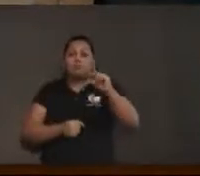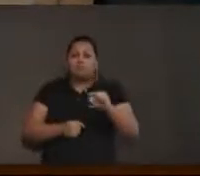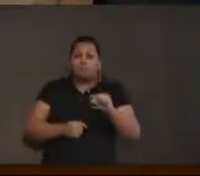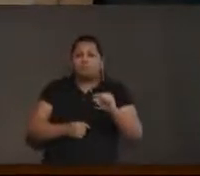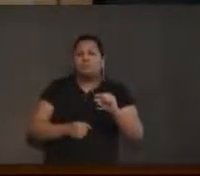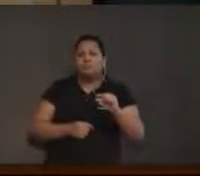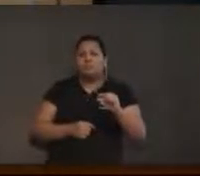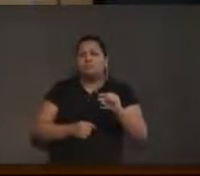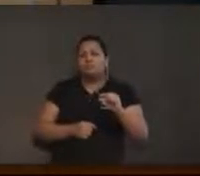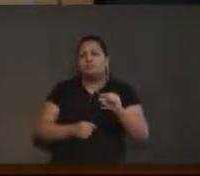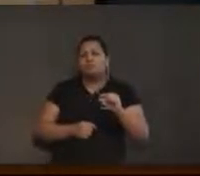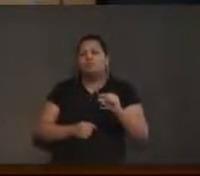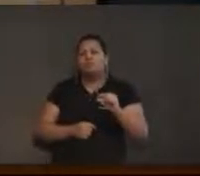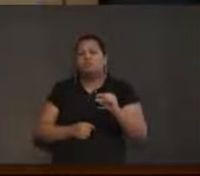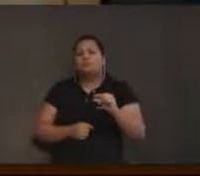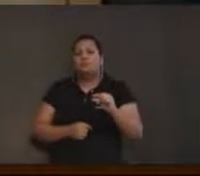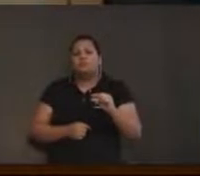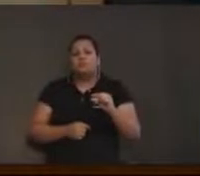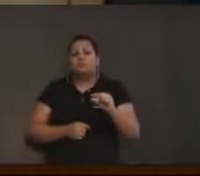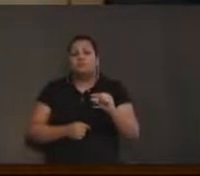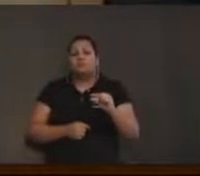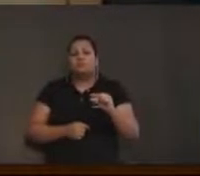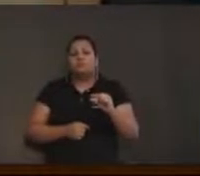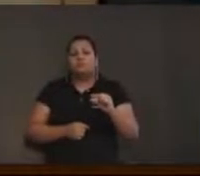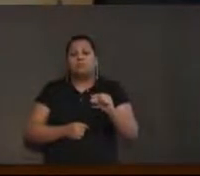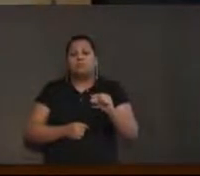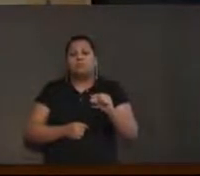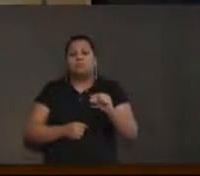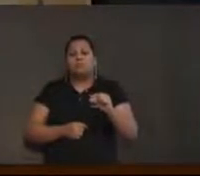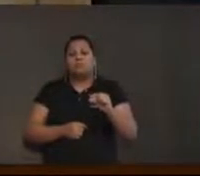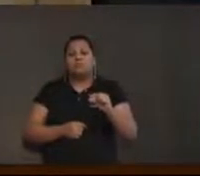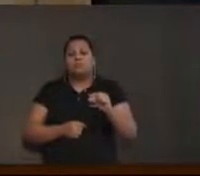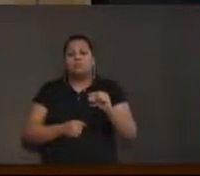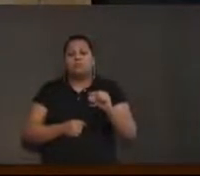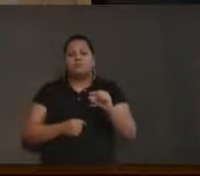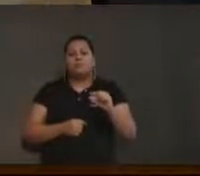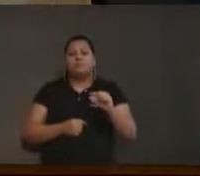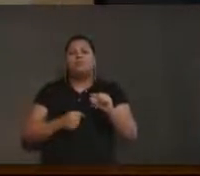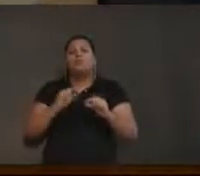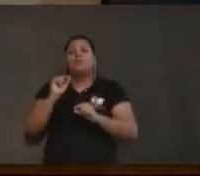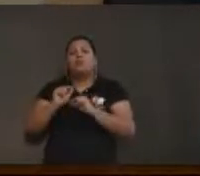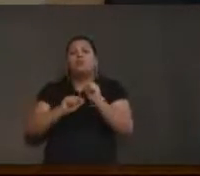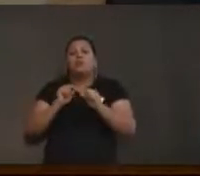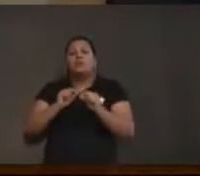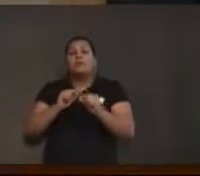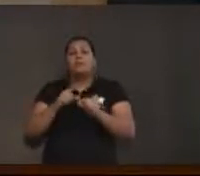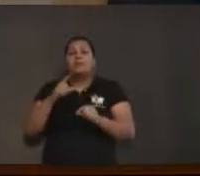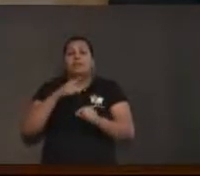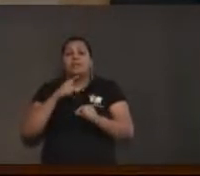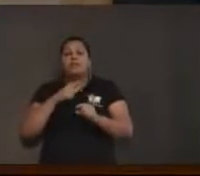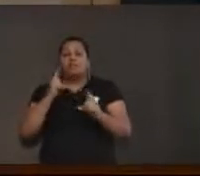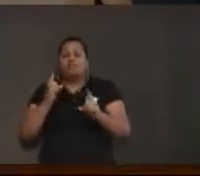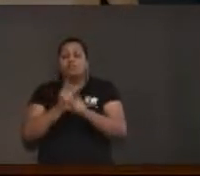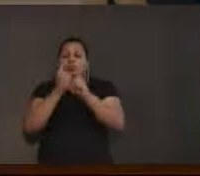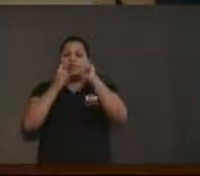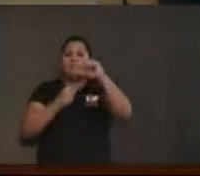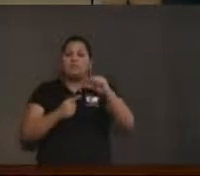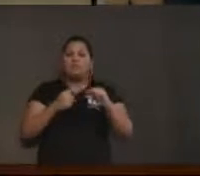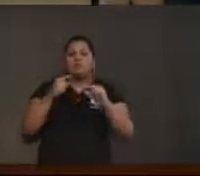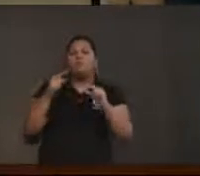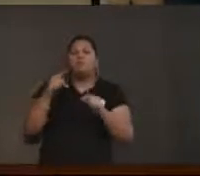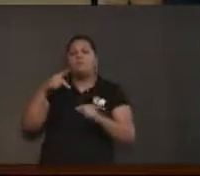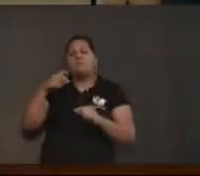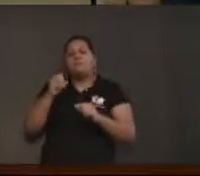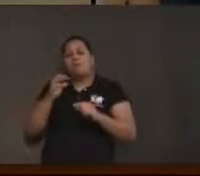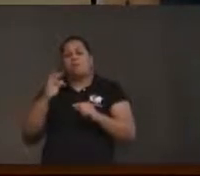daria uma solução. o crítico então era o que a gente chama de minimização problemas de otimização a